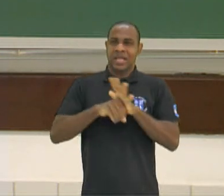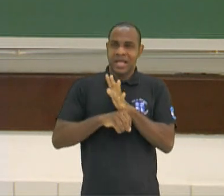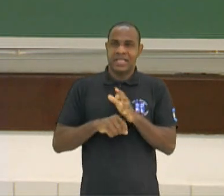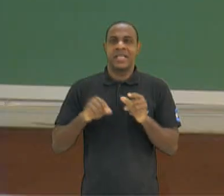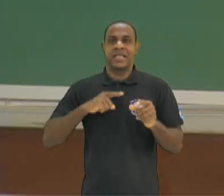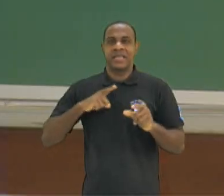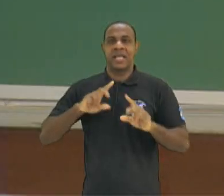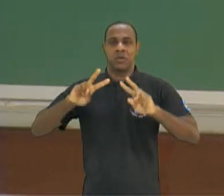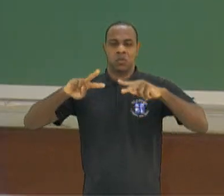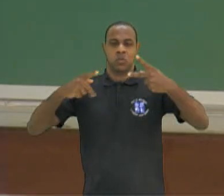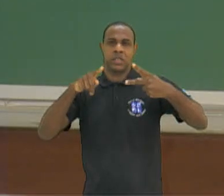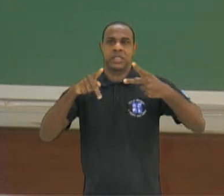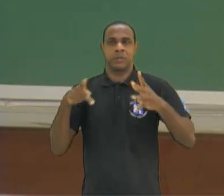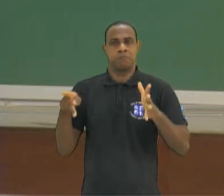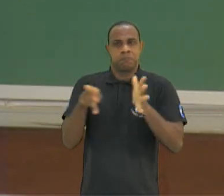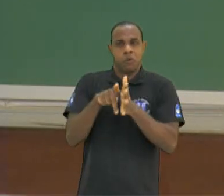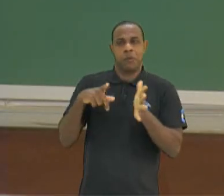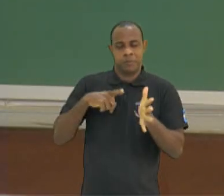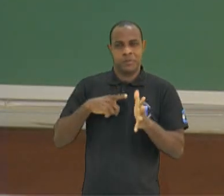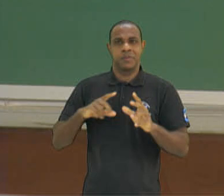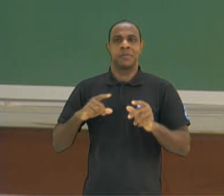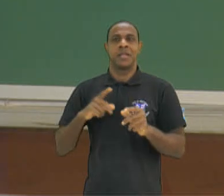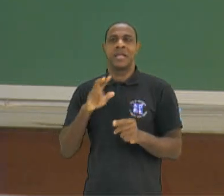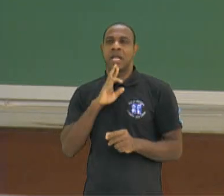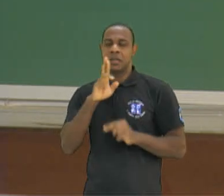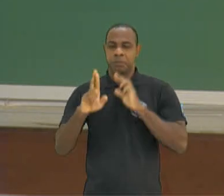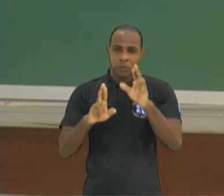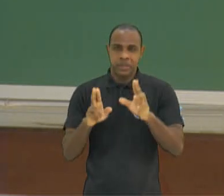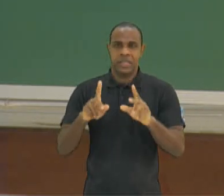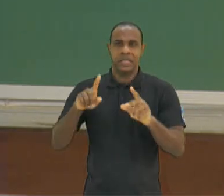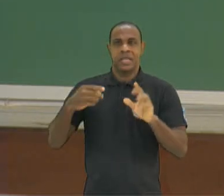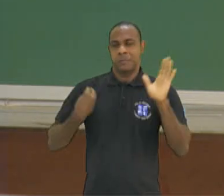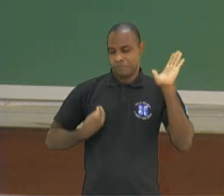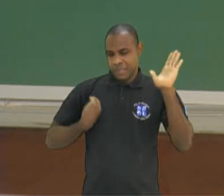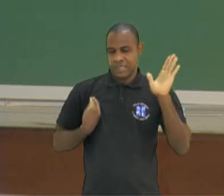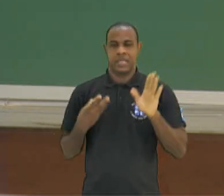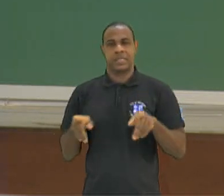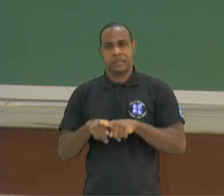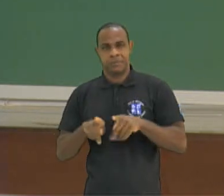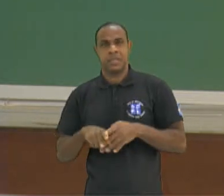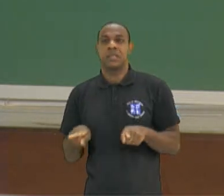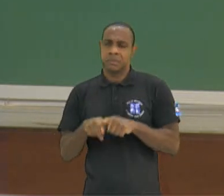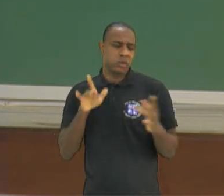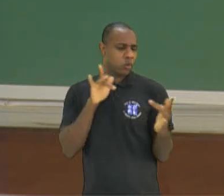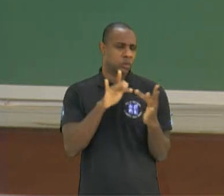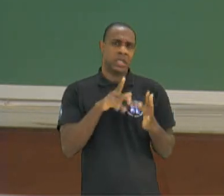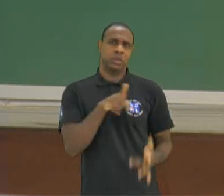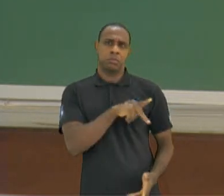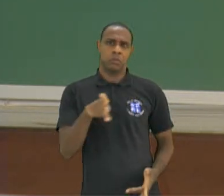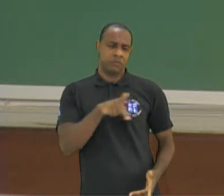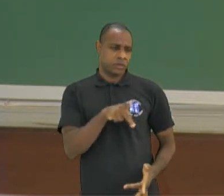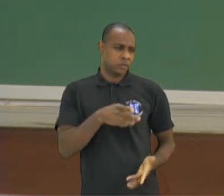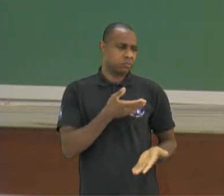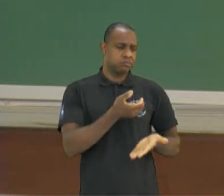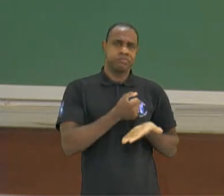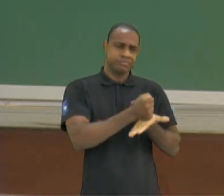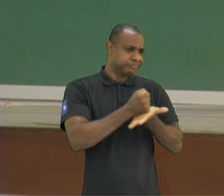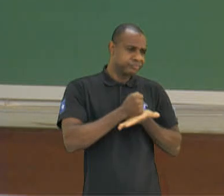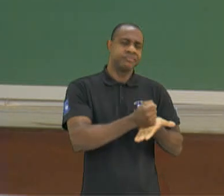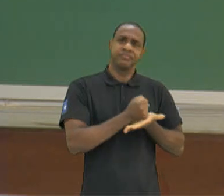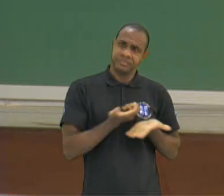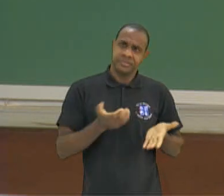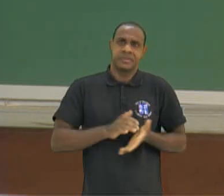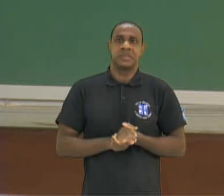vocês tiverem dúvida, entre em contato com o seu professor pelo mural do Classroom, que ele também vai ter o prazer em auxiliar vocês. E,